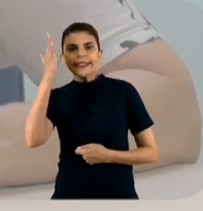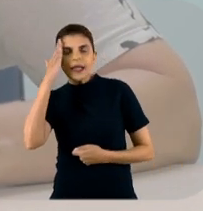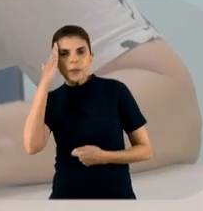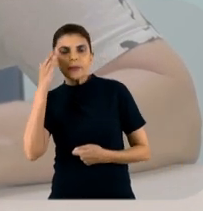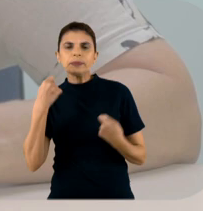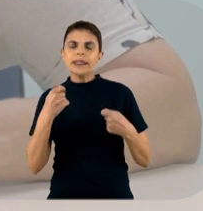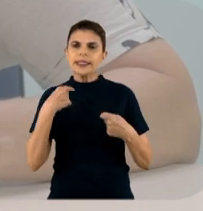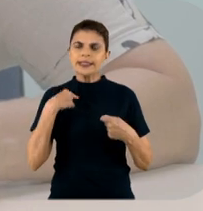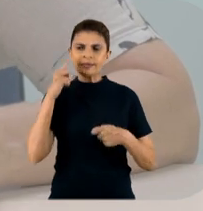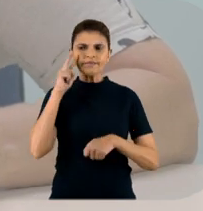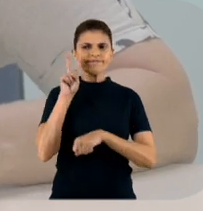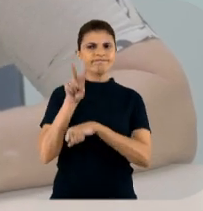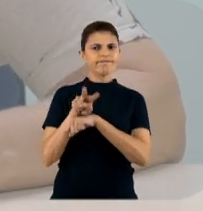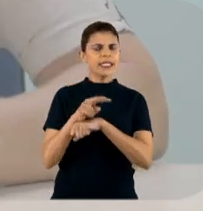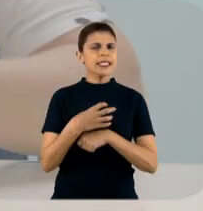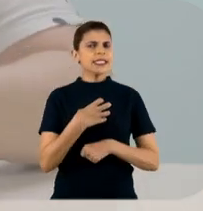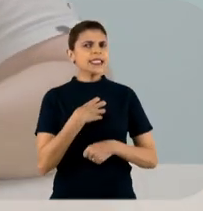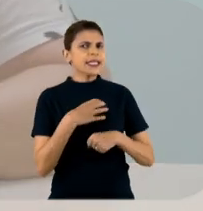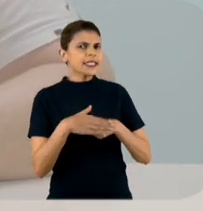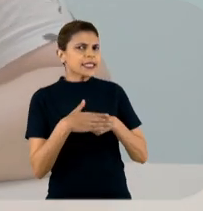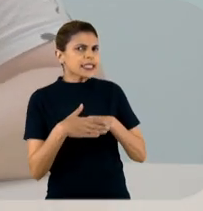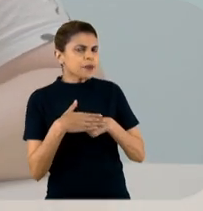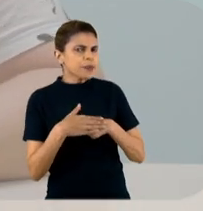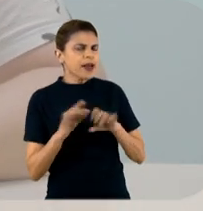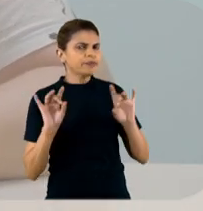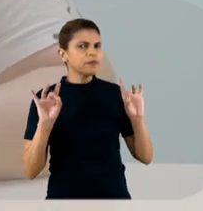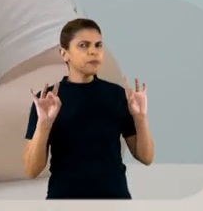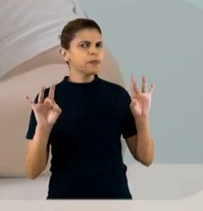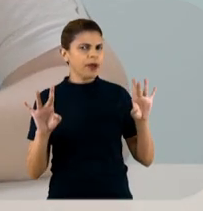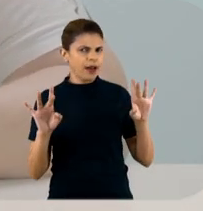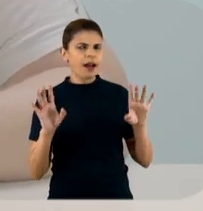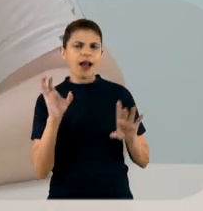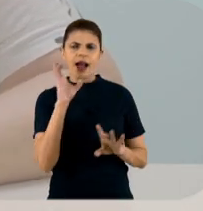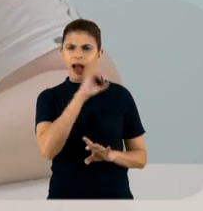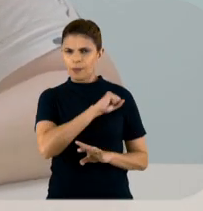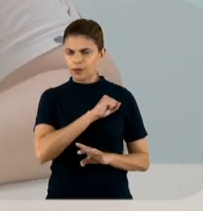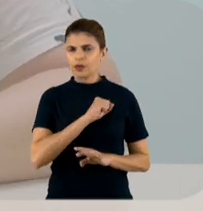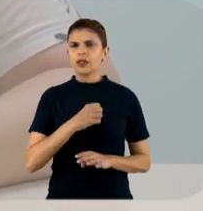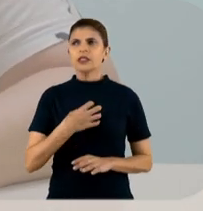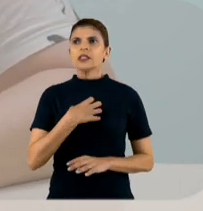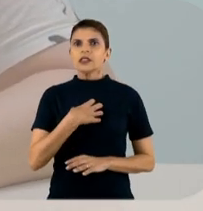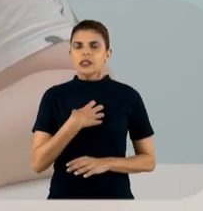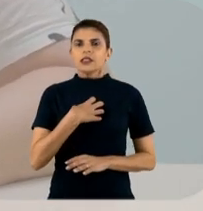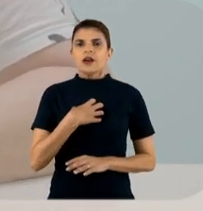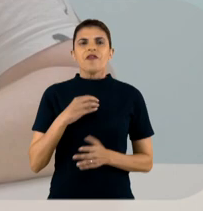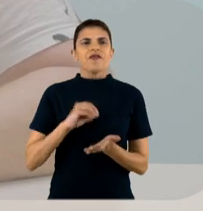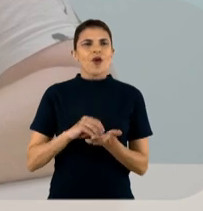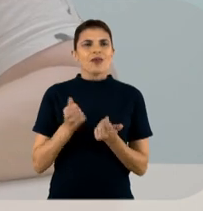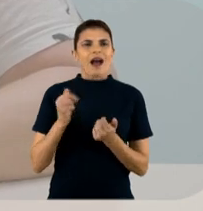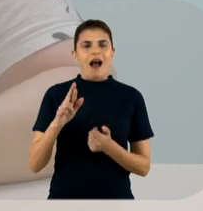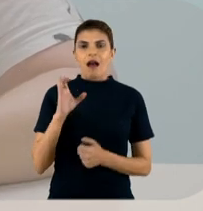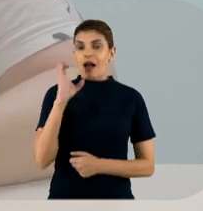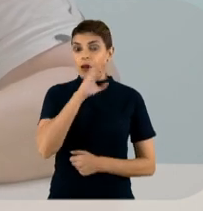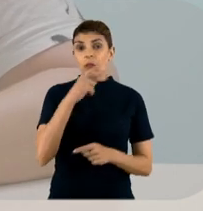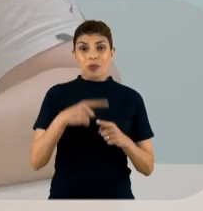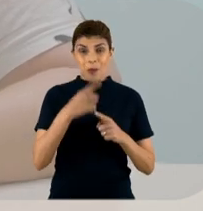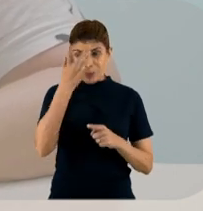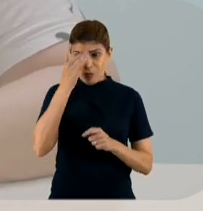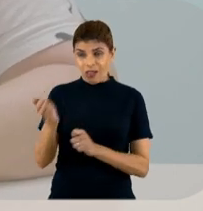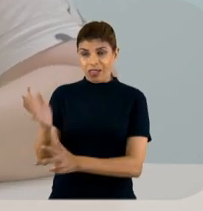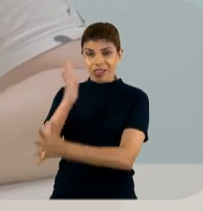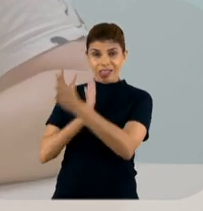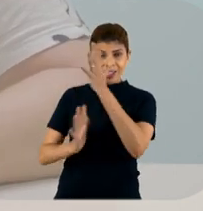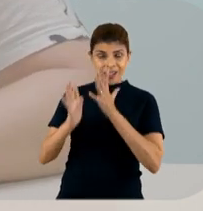tem que haver um uma sensibilidade pra detecção desse sintoma de falta de ar maior porque o relatado pela